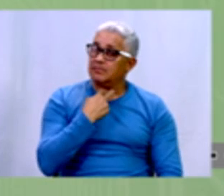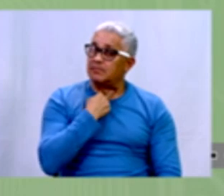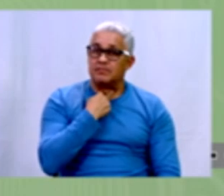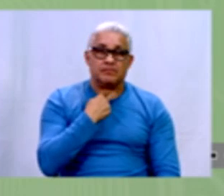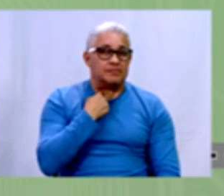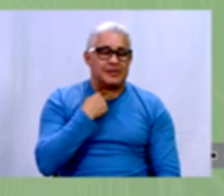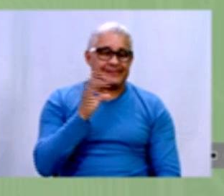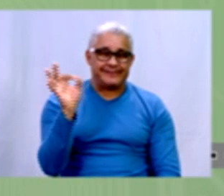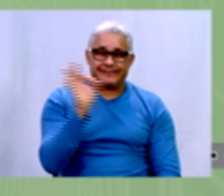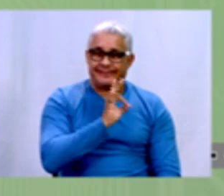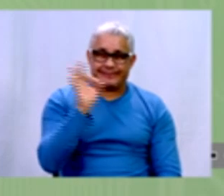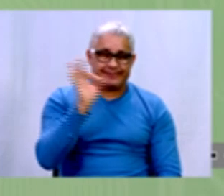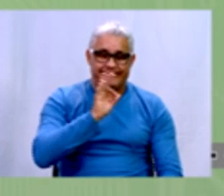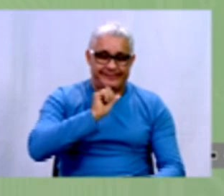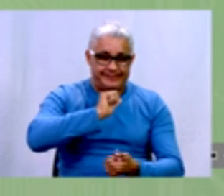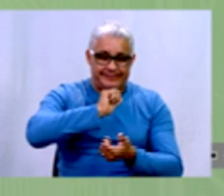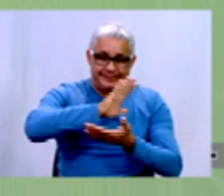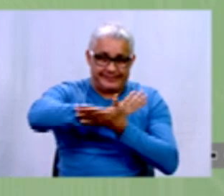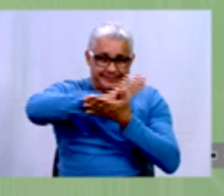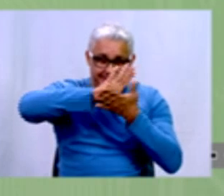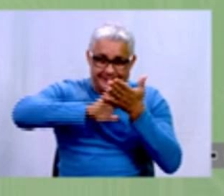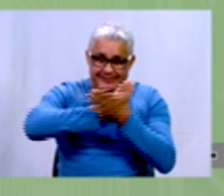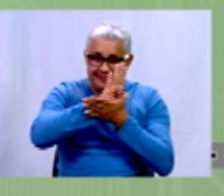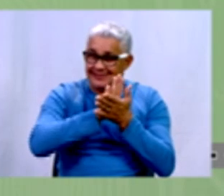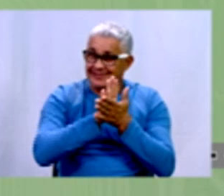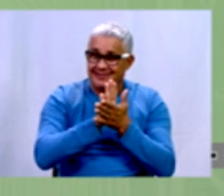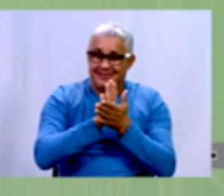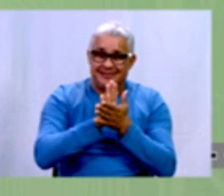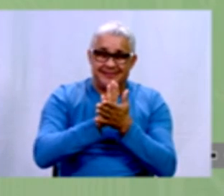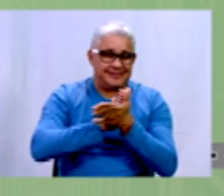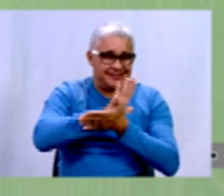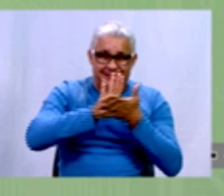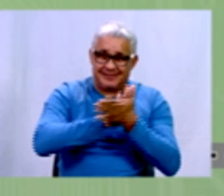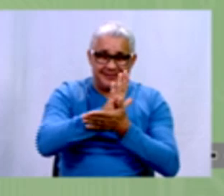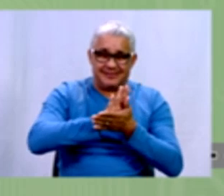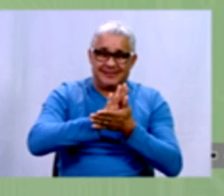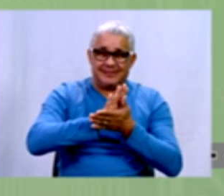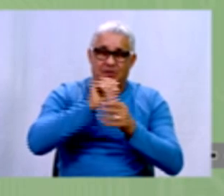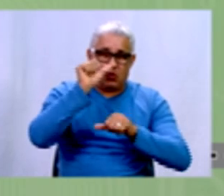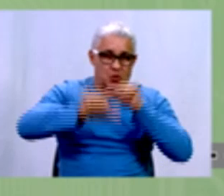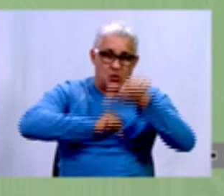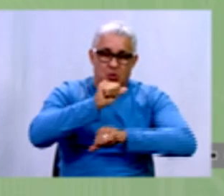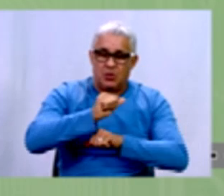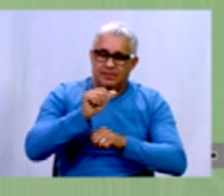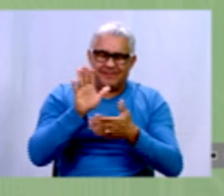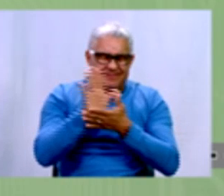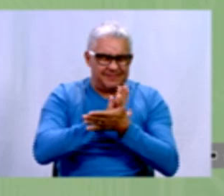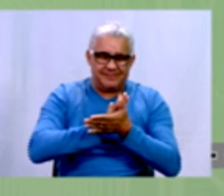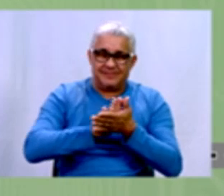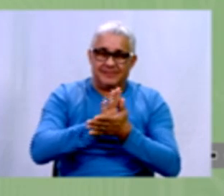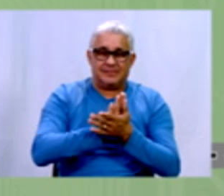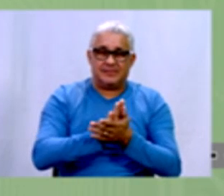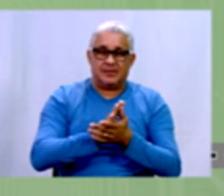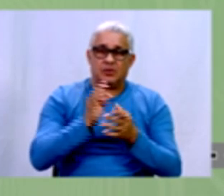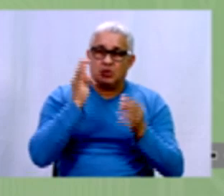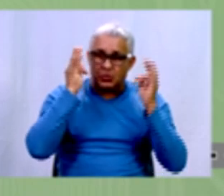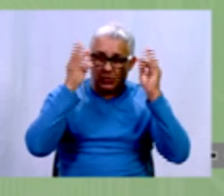haver nenhuma mudança. Não há mudança durante o sprint. Então, todas as